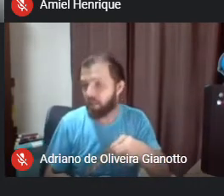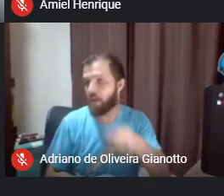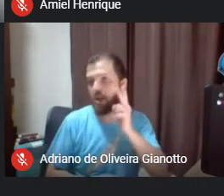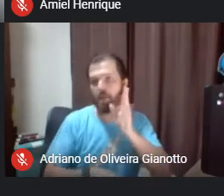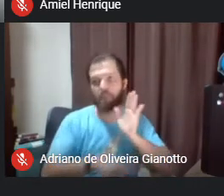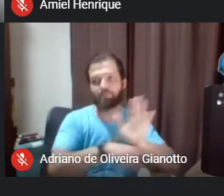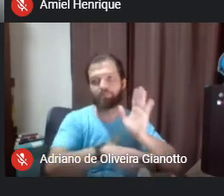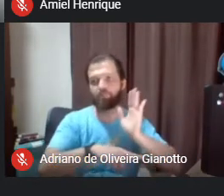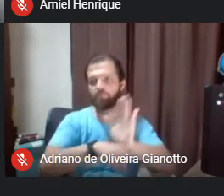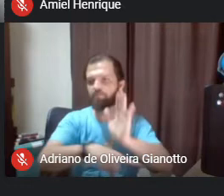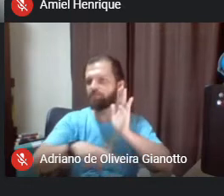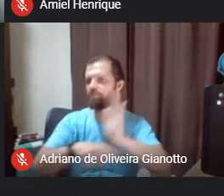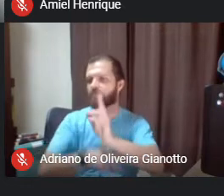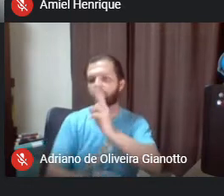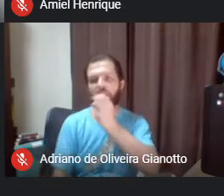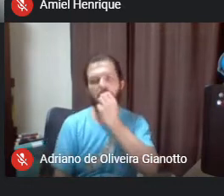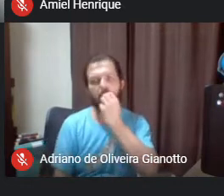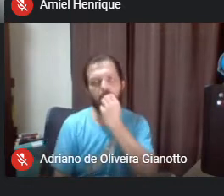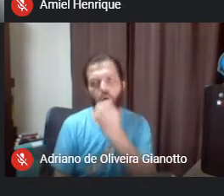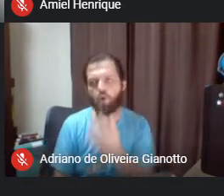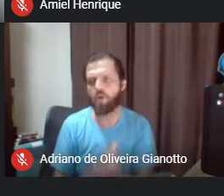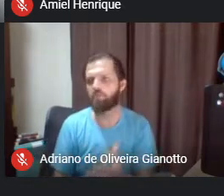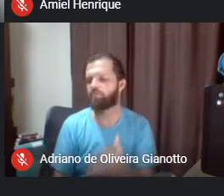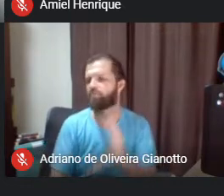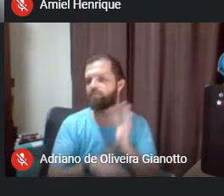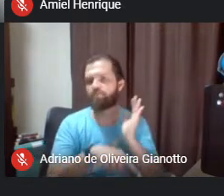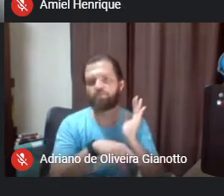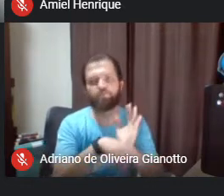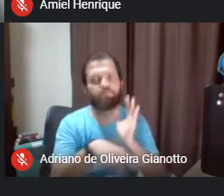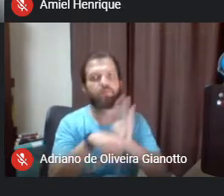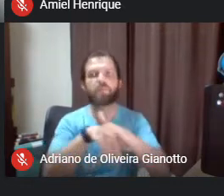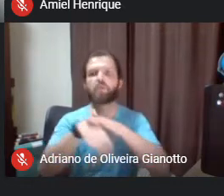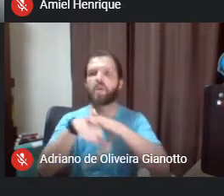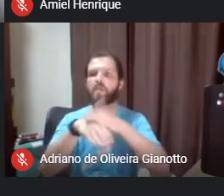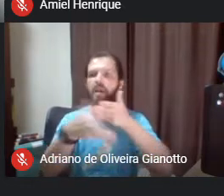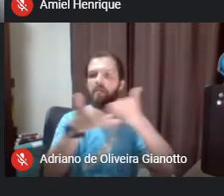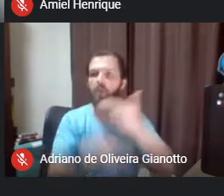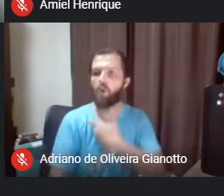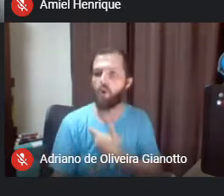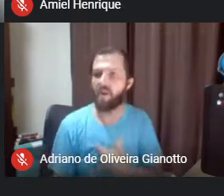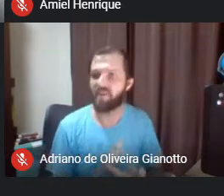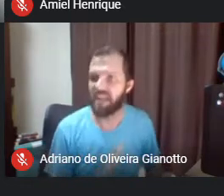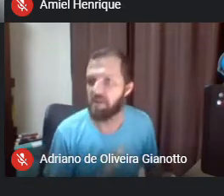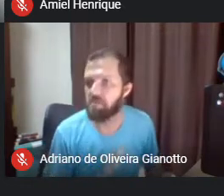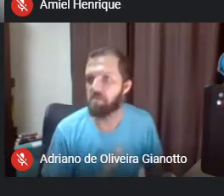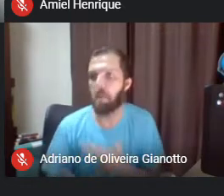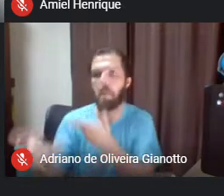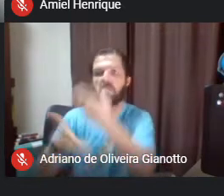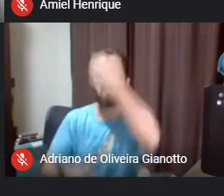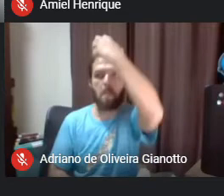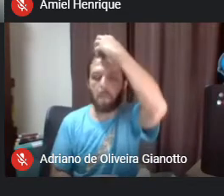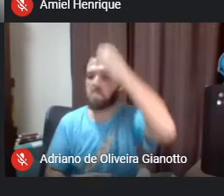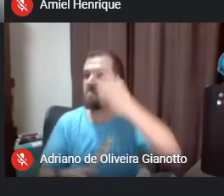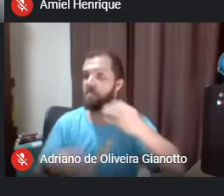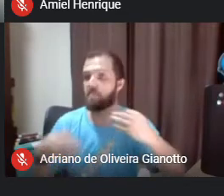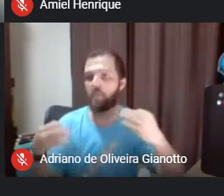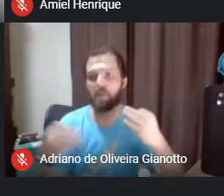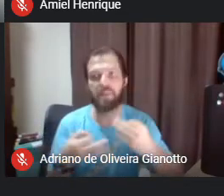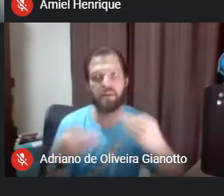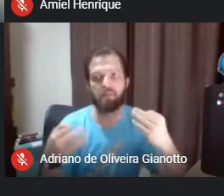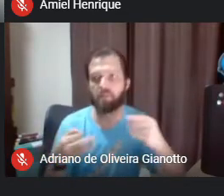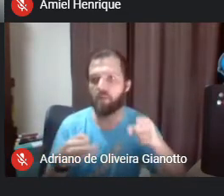Então, DLP sempre trabalhou com o cuidado com as pessoas, nessa parte